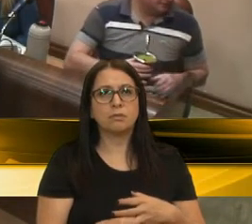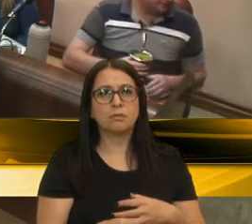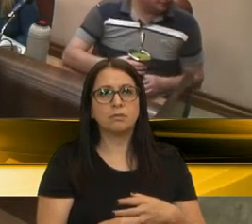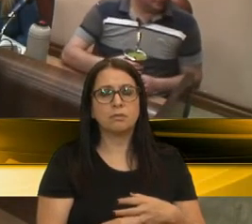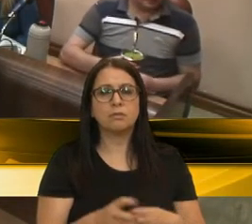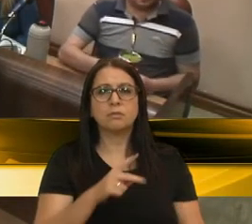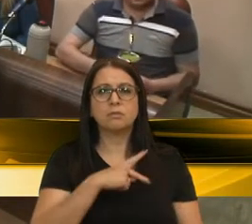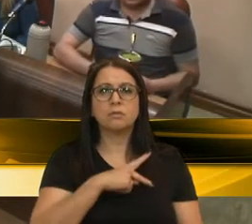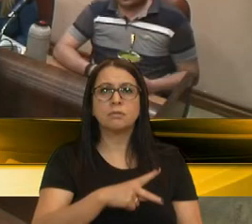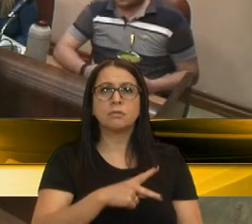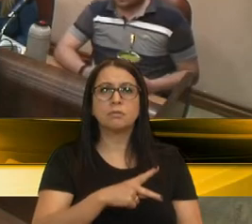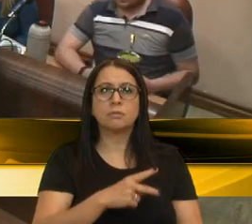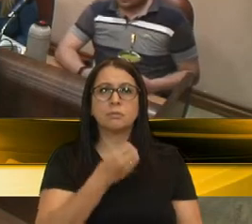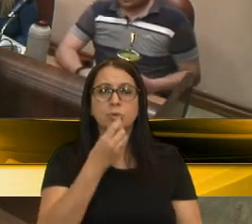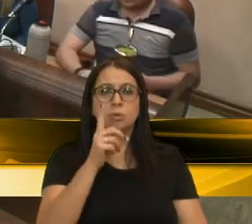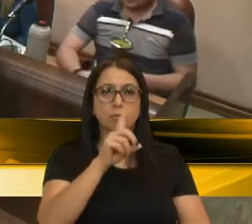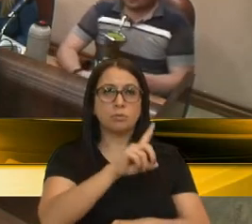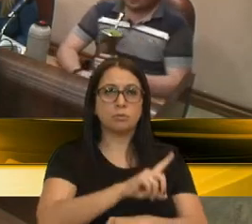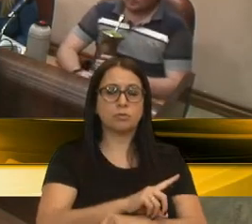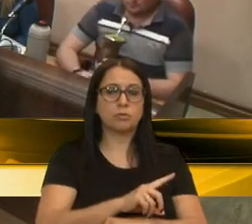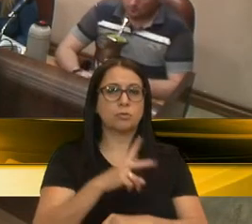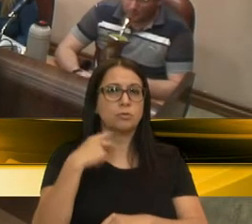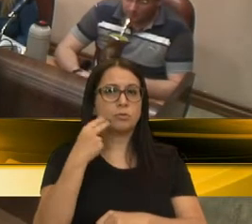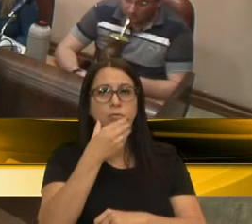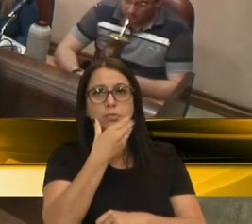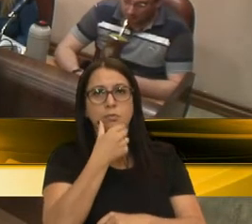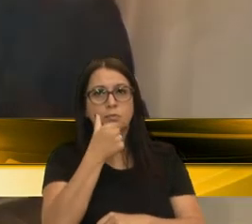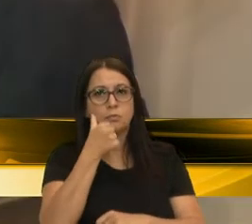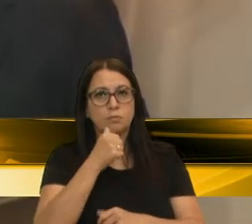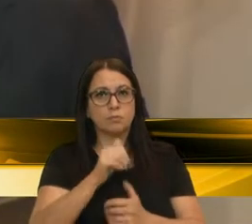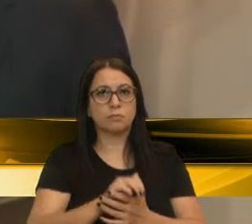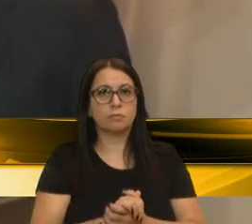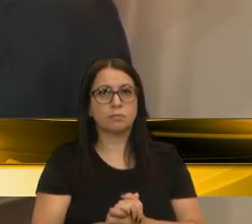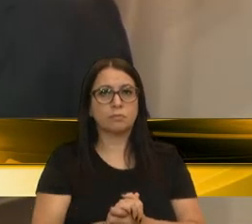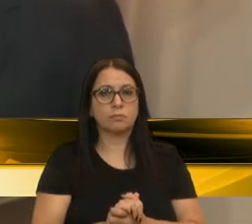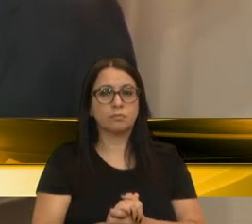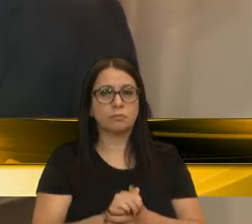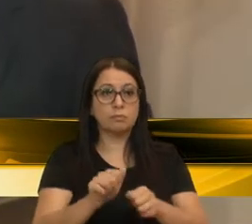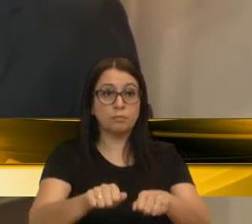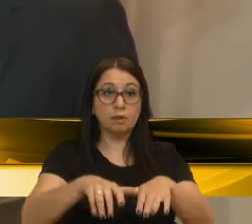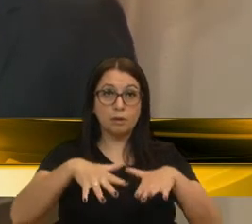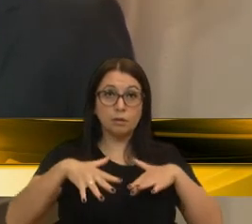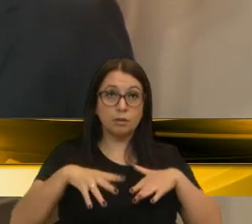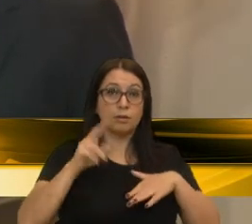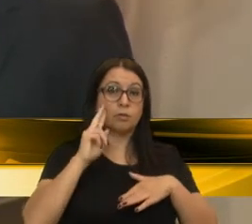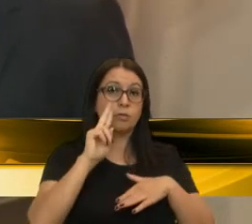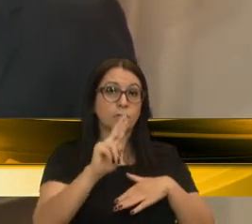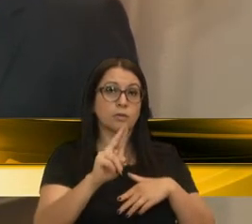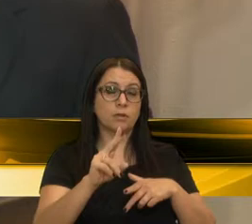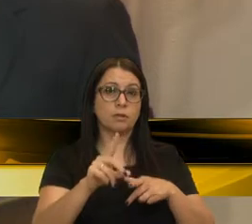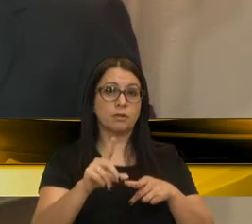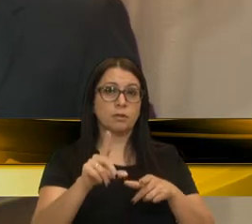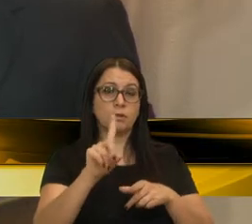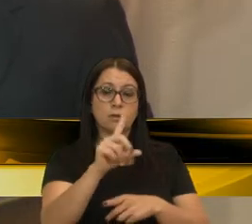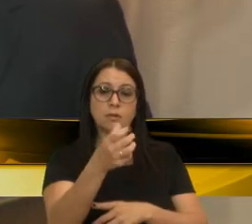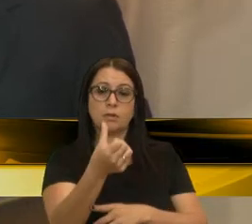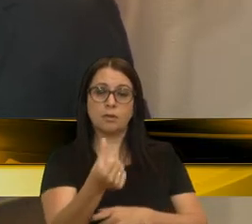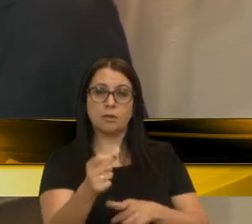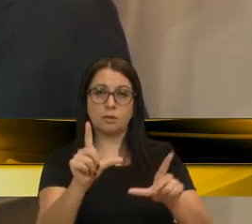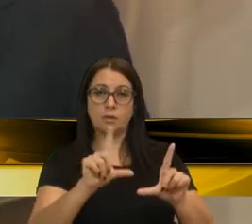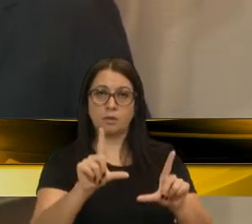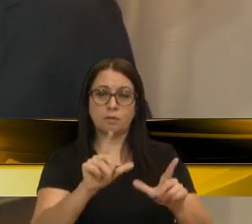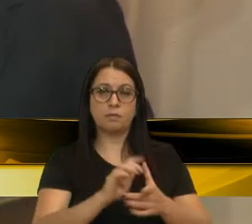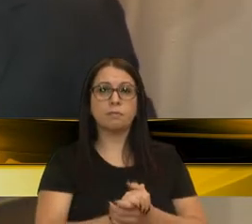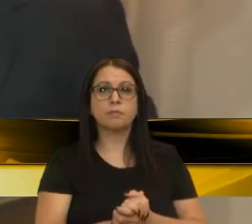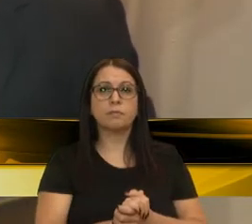Senhor presidente, bom dia, senhores vereadores, senhoras vereadoras, plateia e aqueles que nos assistem através do canal 16